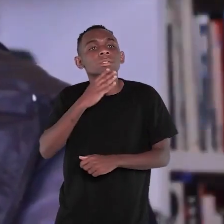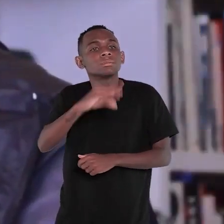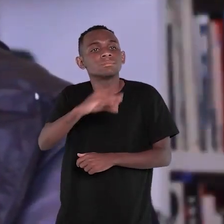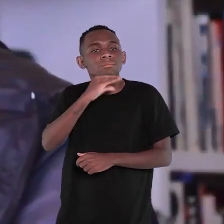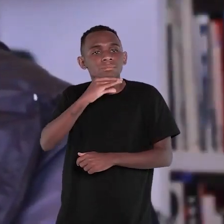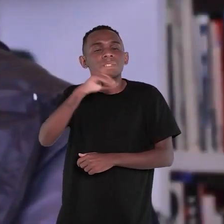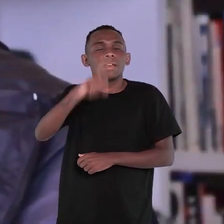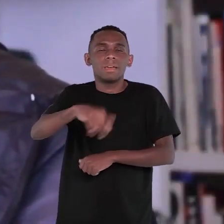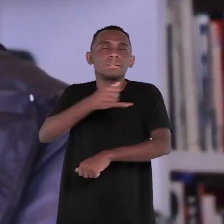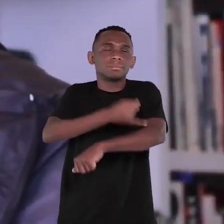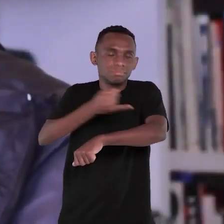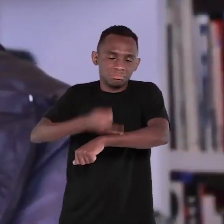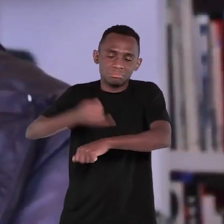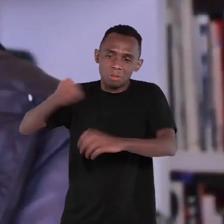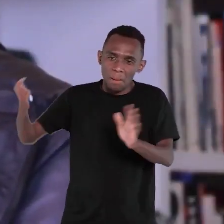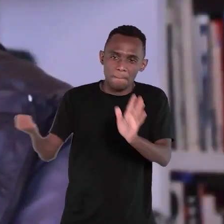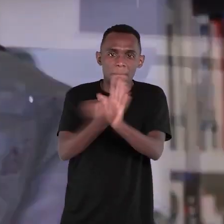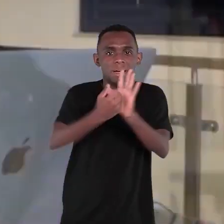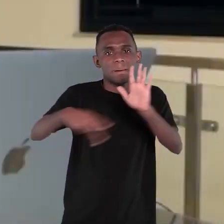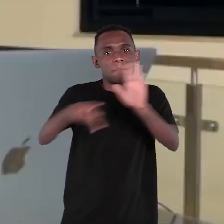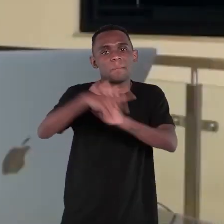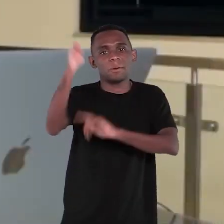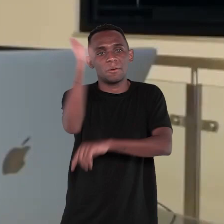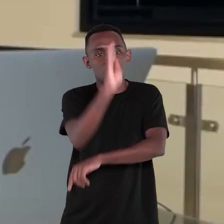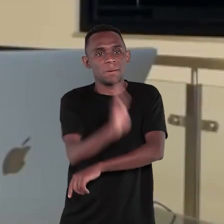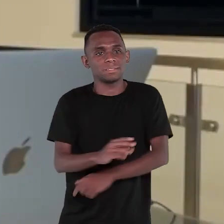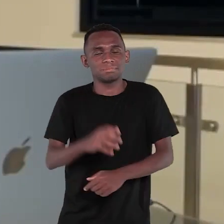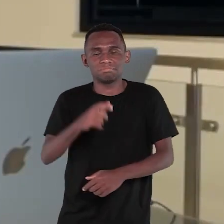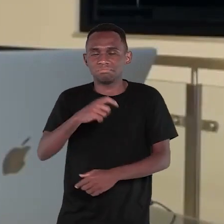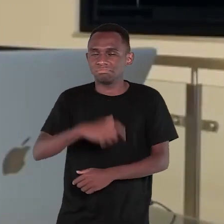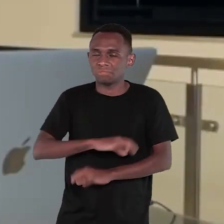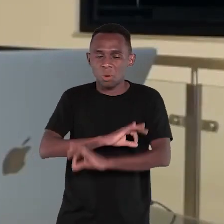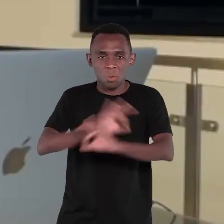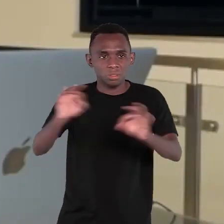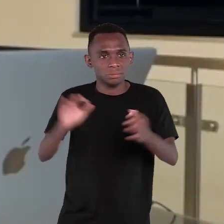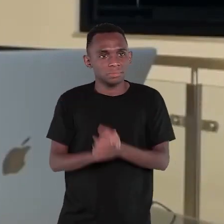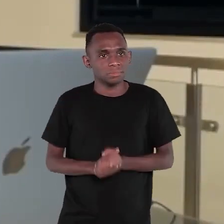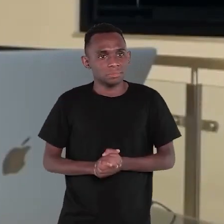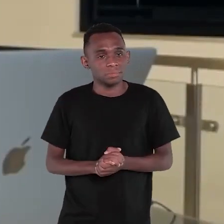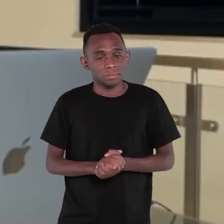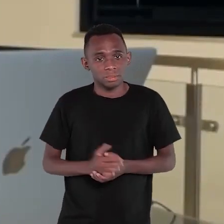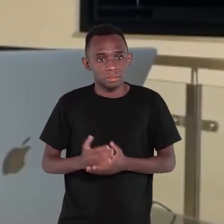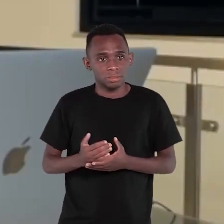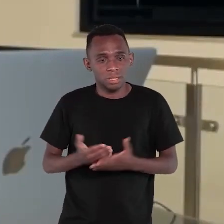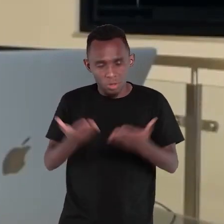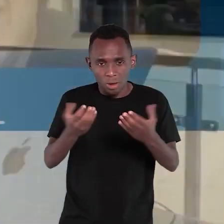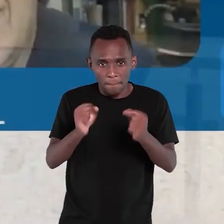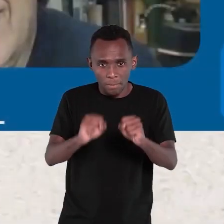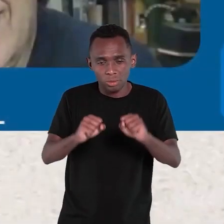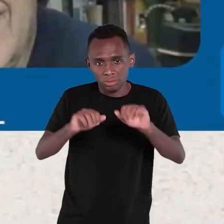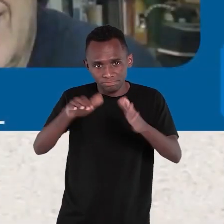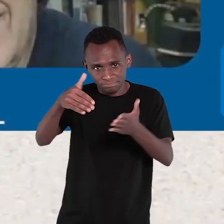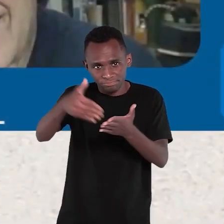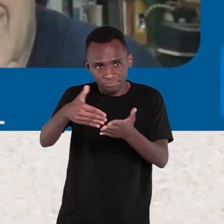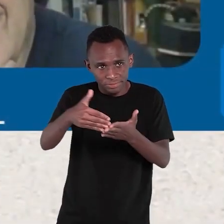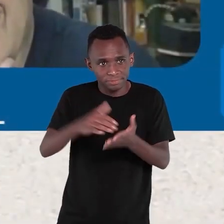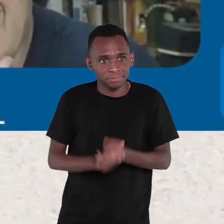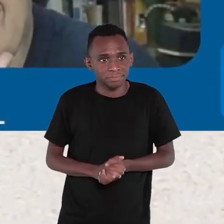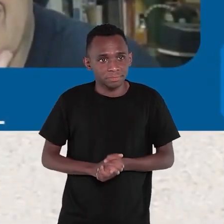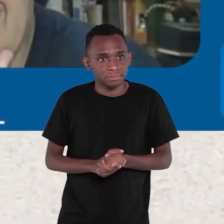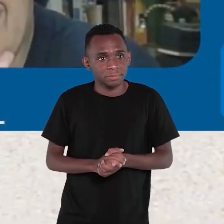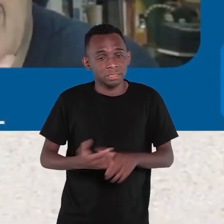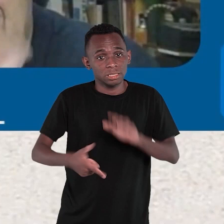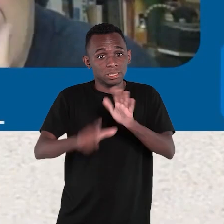de Drummond, é um monumento. É um monumento, né? É uma coisa incrível. Então, eu queria passar a palavra para você